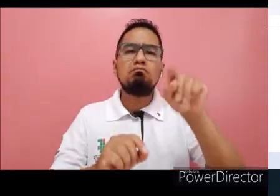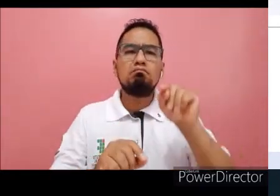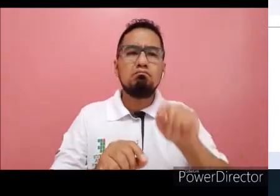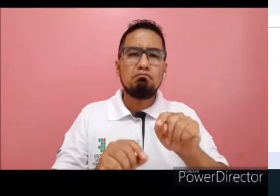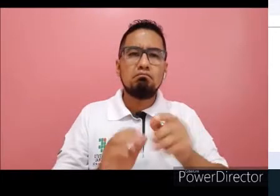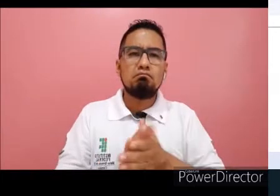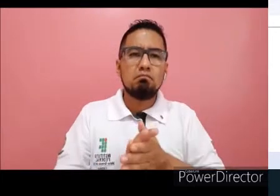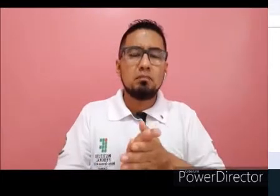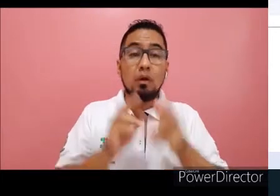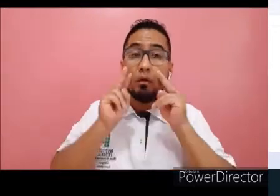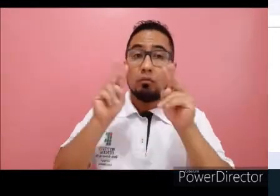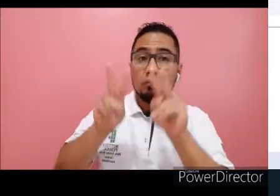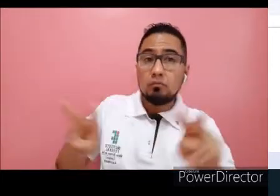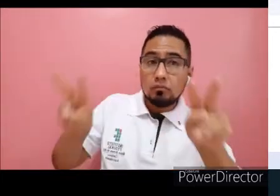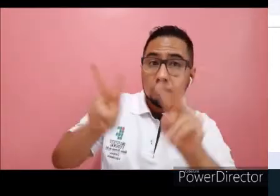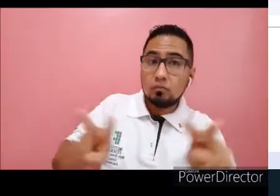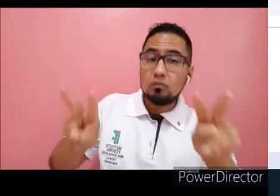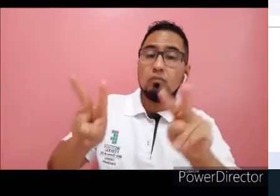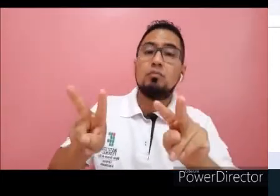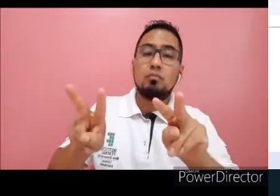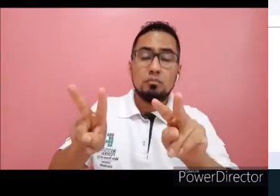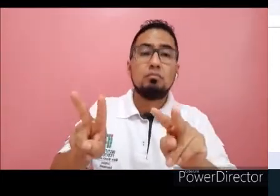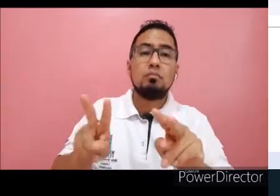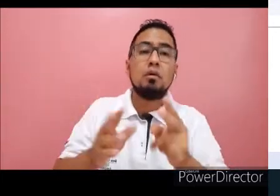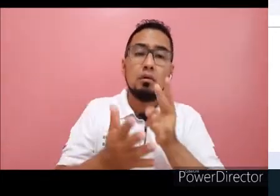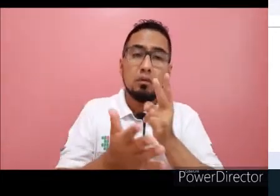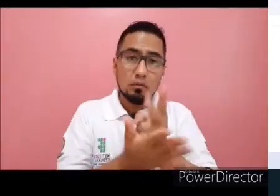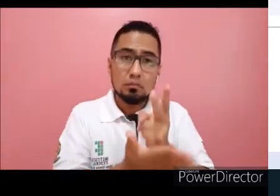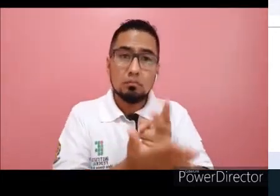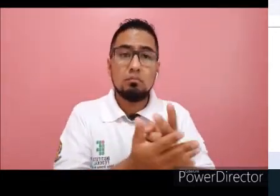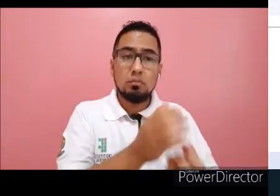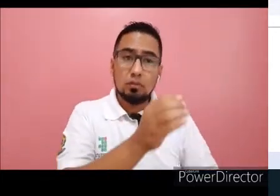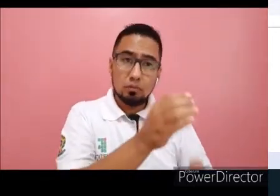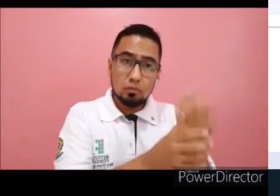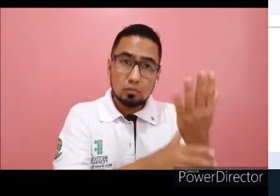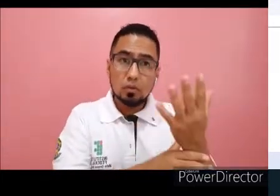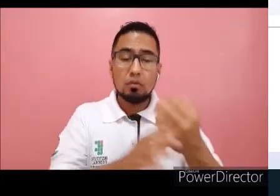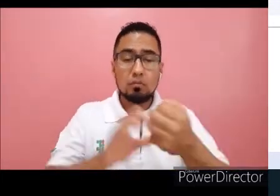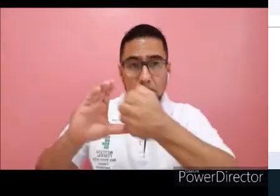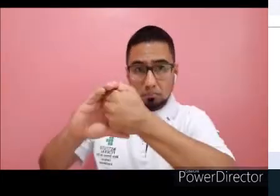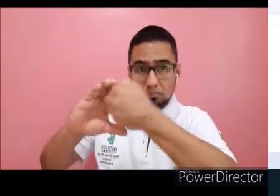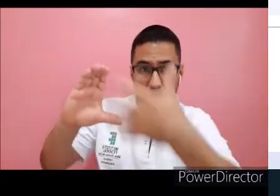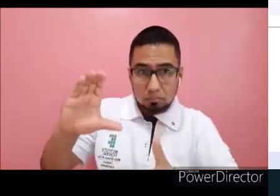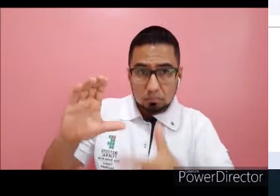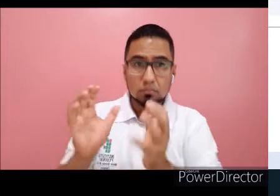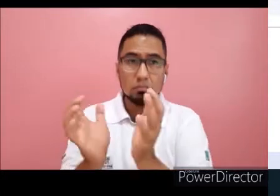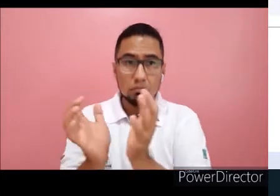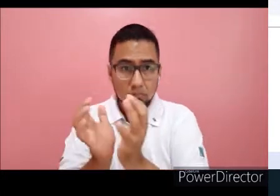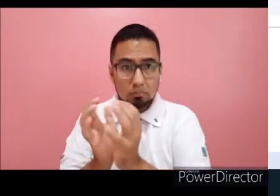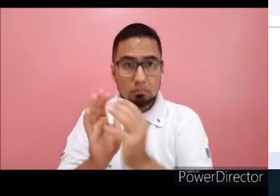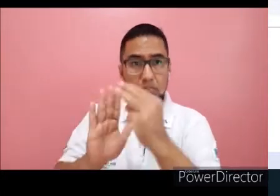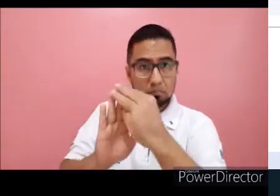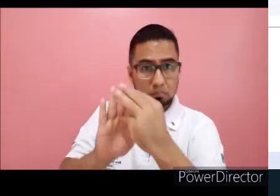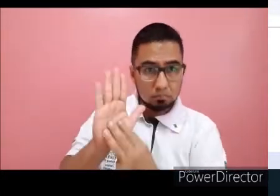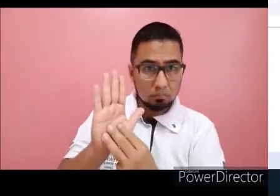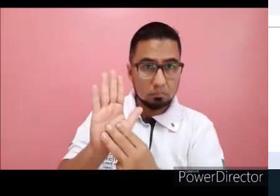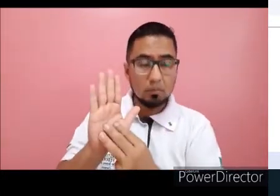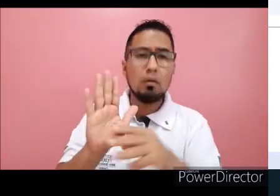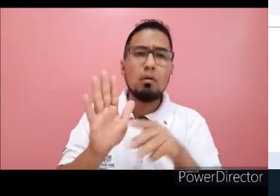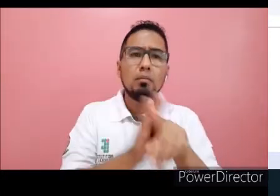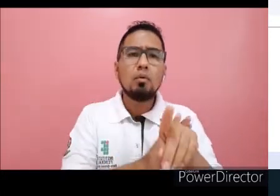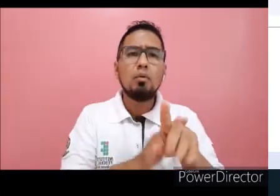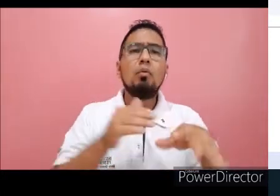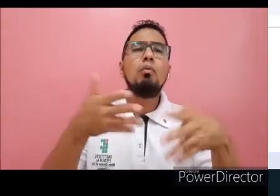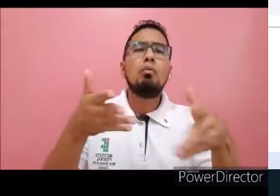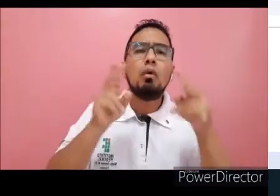Modificadores de acesso, visibilidade, né? Lembra que eu falo, toda vez que eu vou criar atributos, classes, métodos, eu